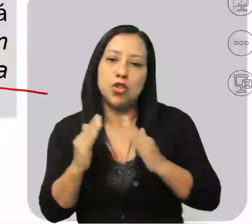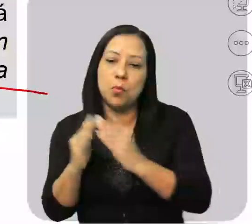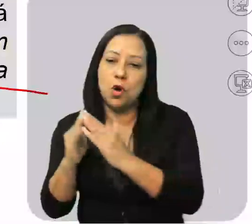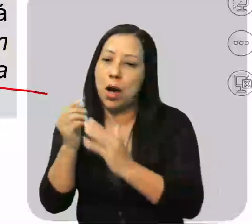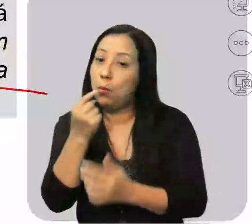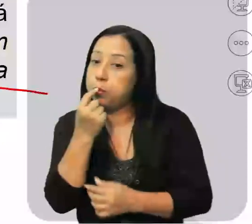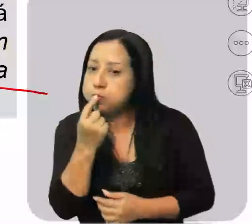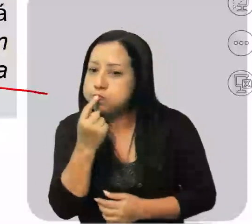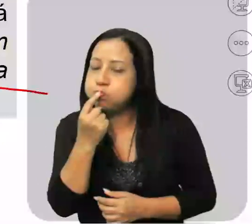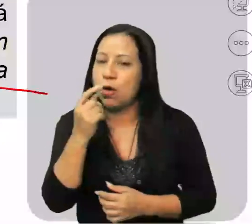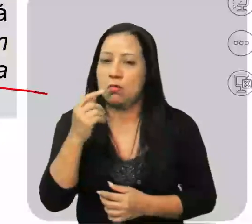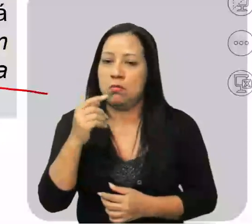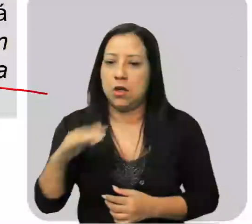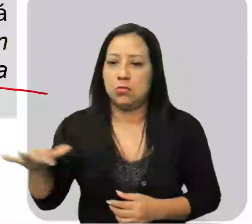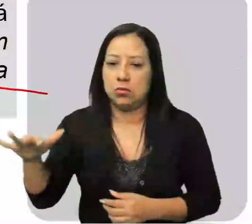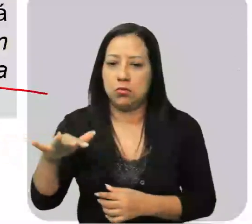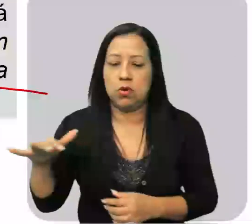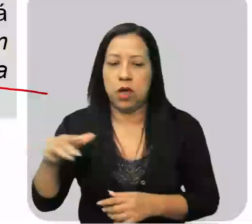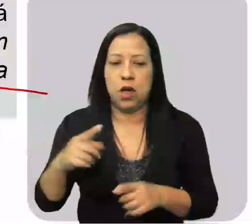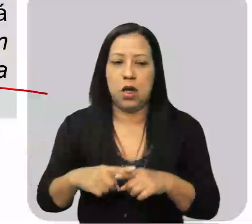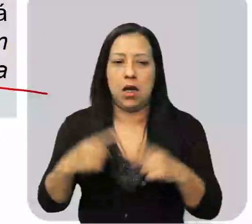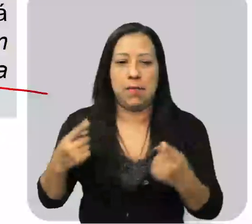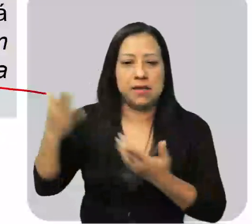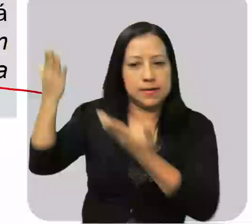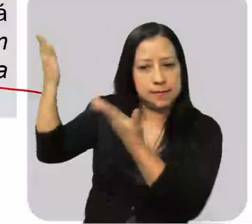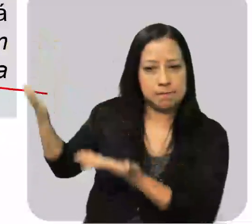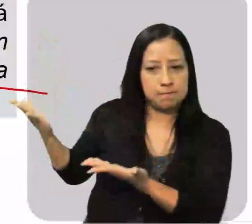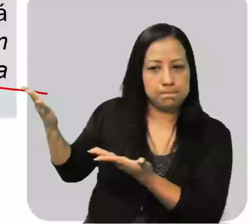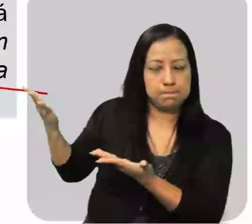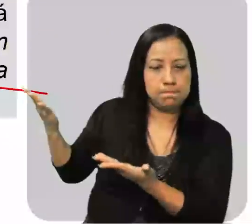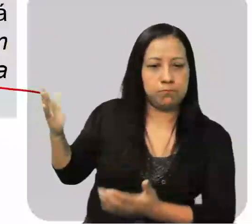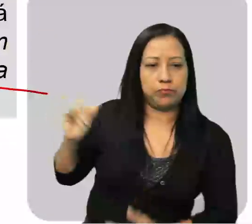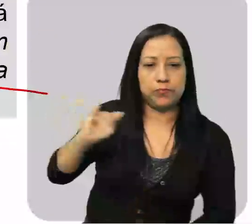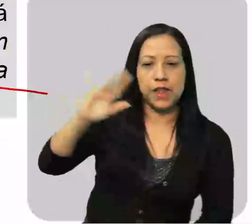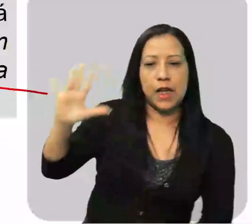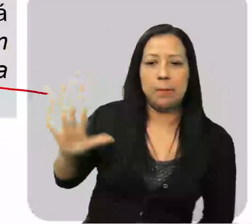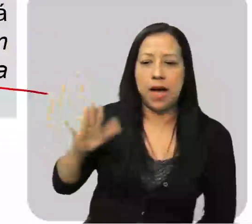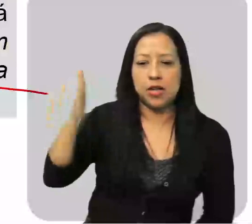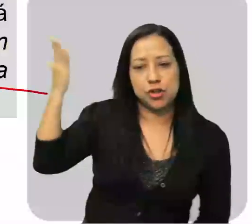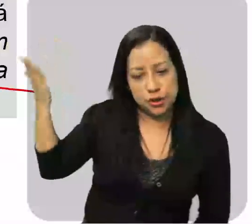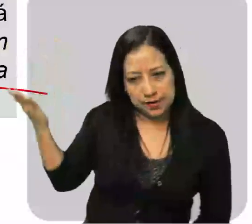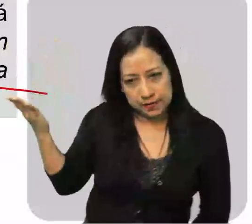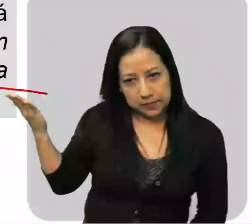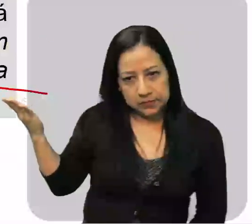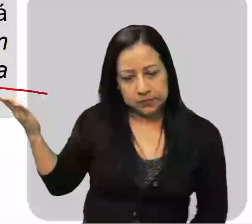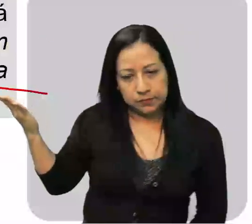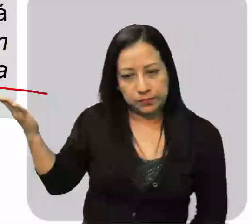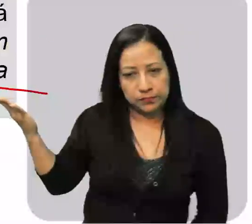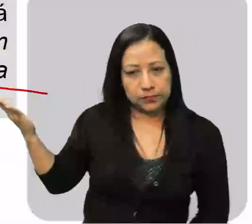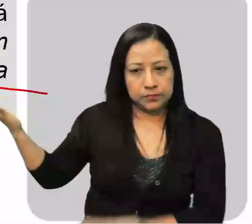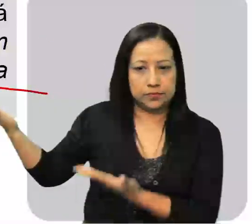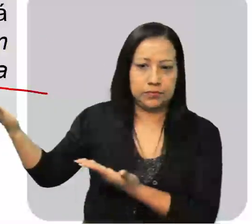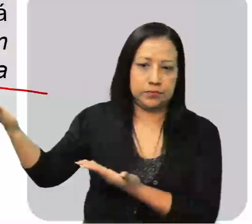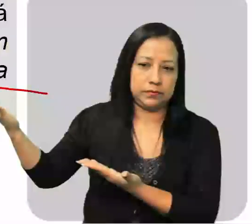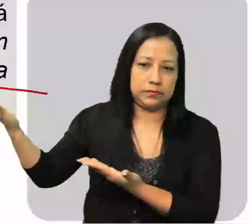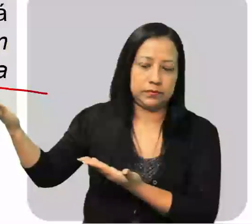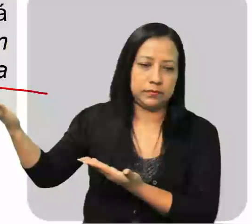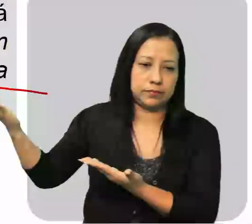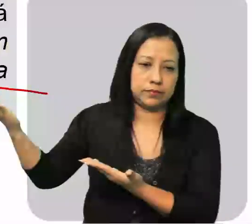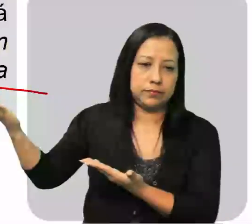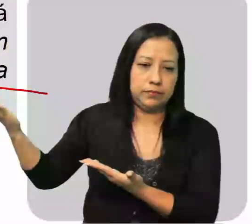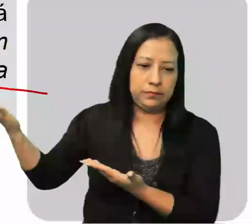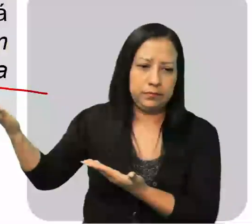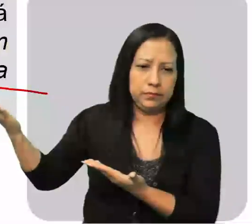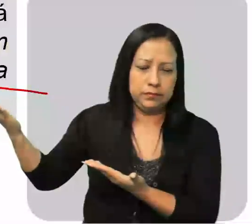pessoas não devem morar em lugares próximos a eles. Mas, como essa imagem mostra para a gente, olha